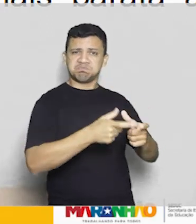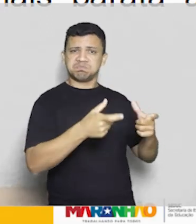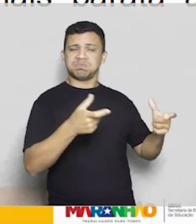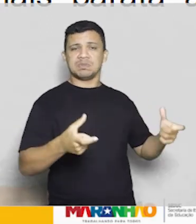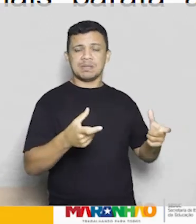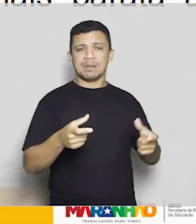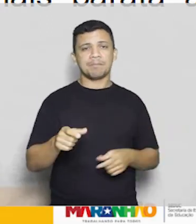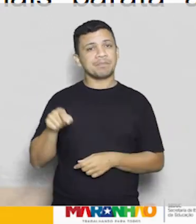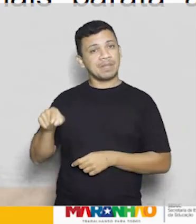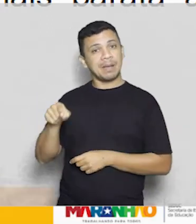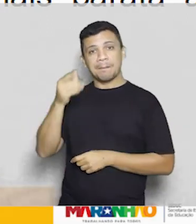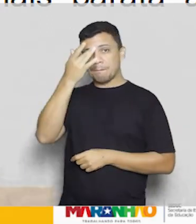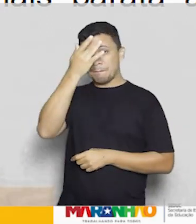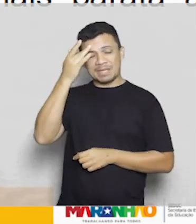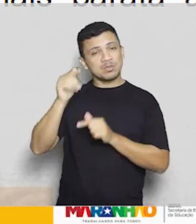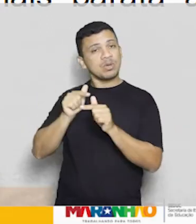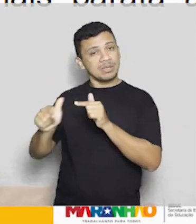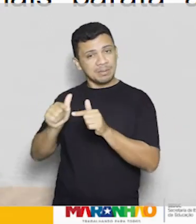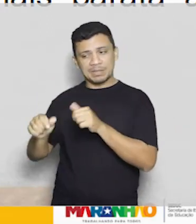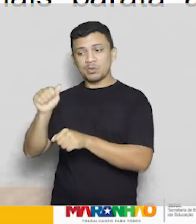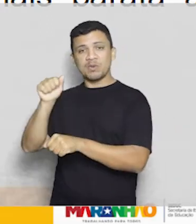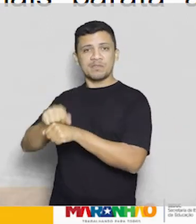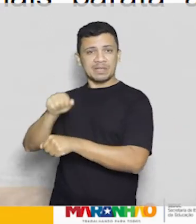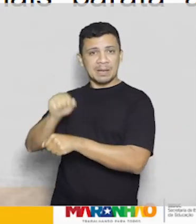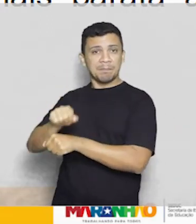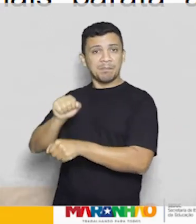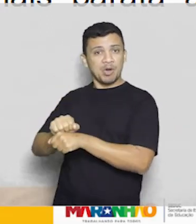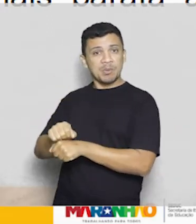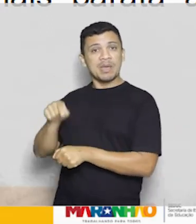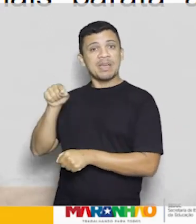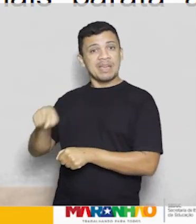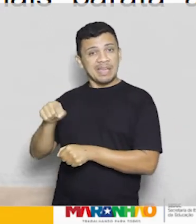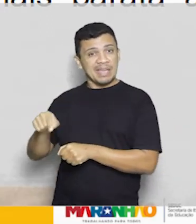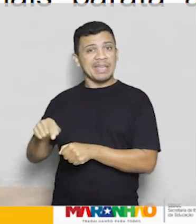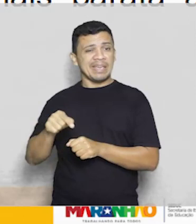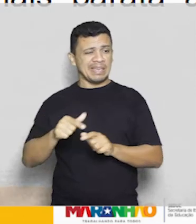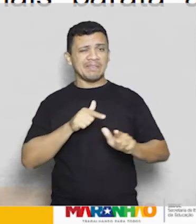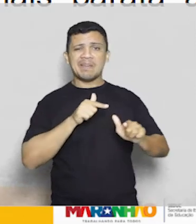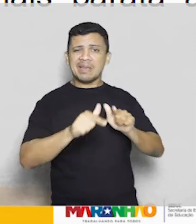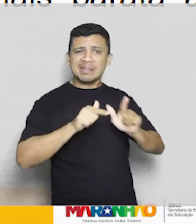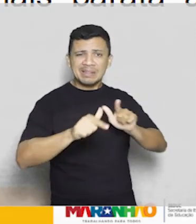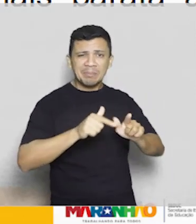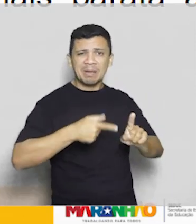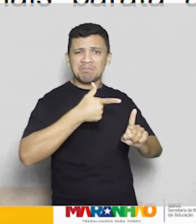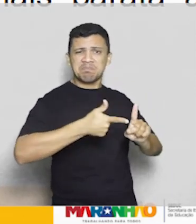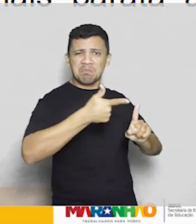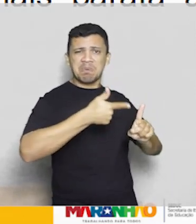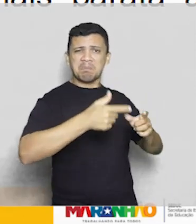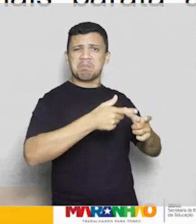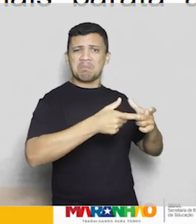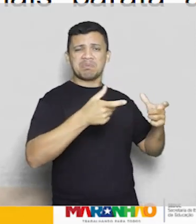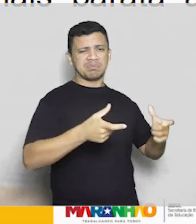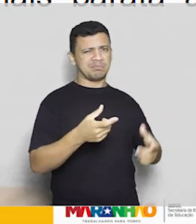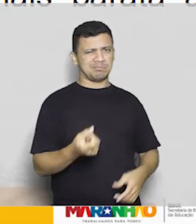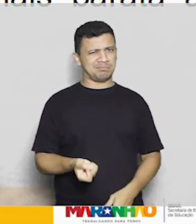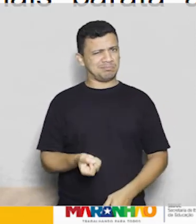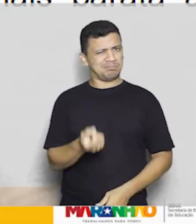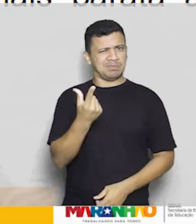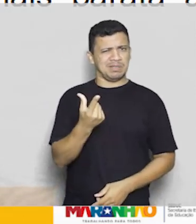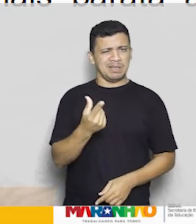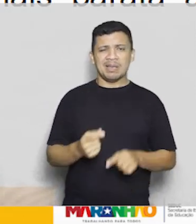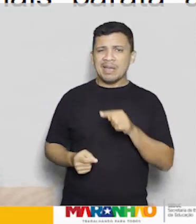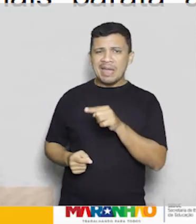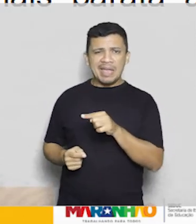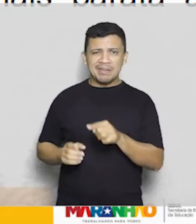O trabalhador fica mais pobre à medida que produz mais riqueza. Parece uma coisa bastante contraditória. Porque se o trabalhador produz mais